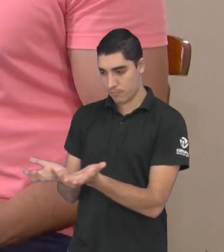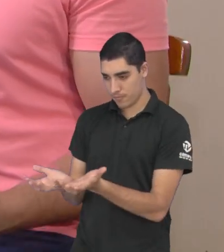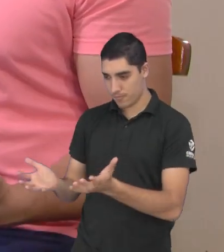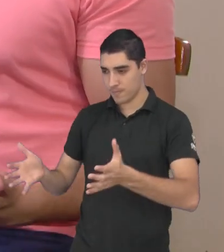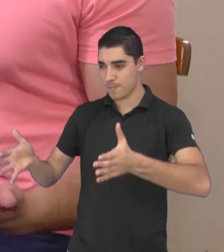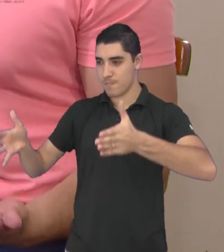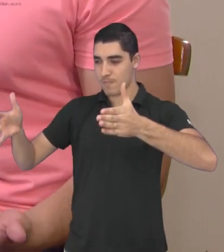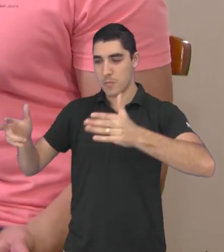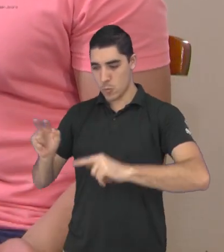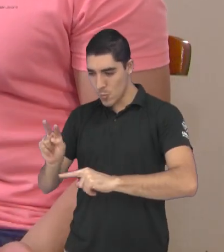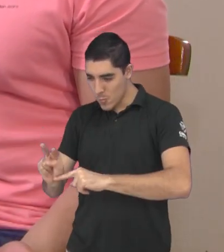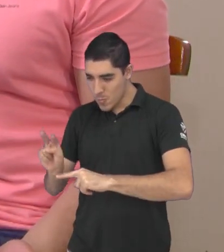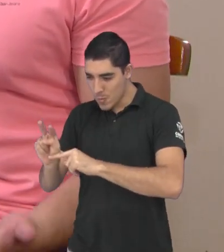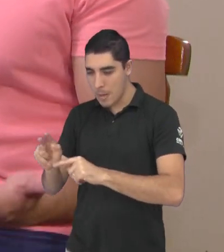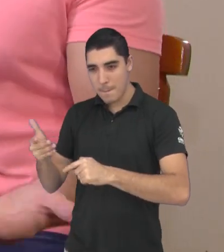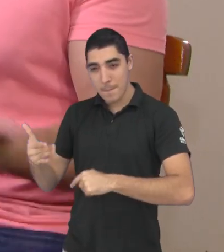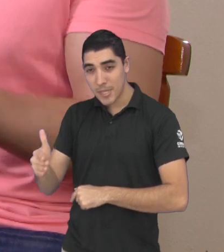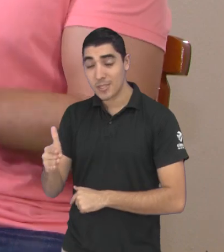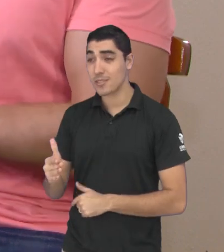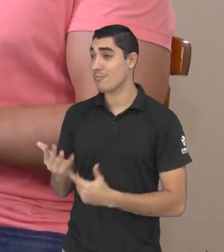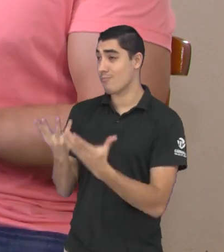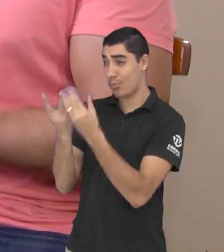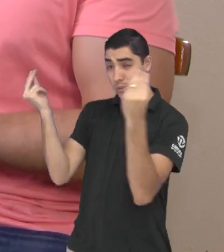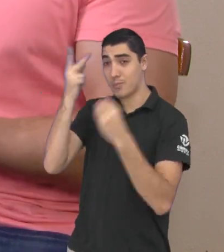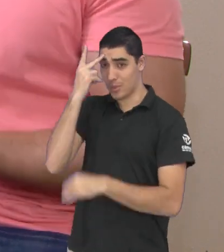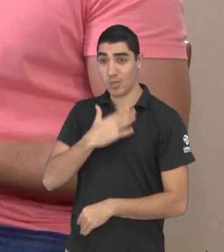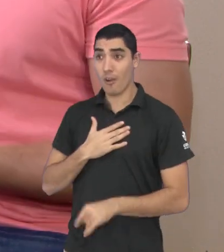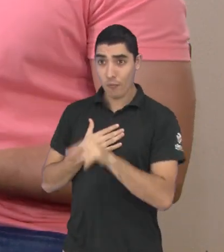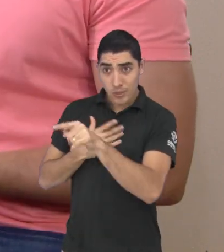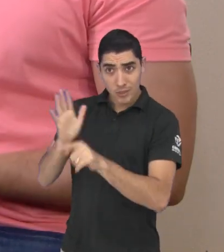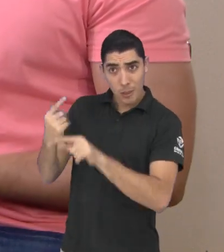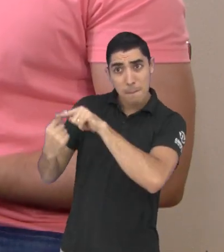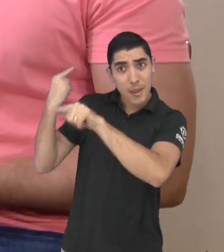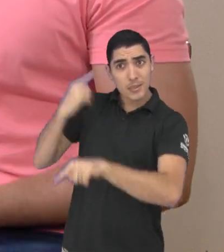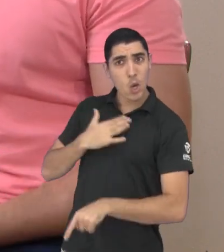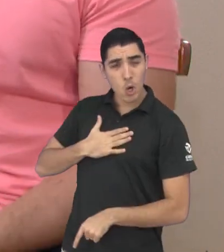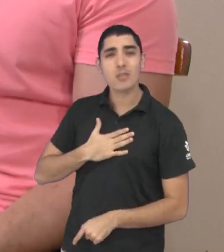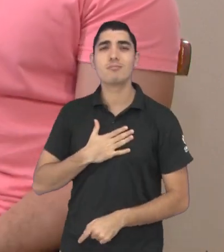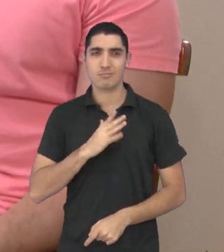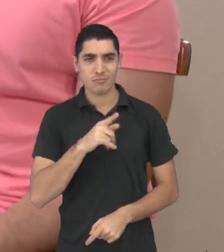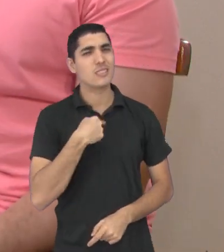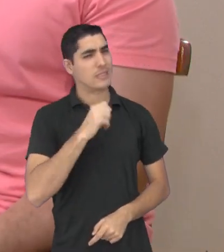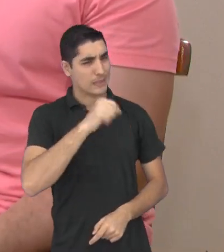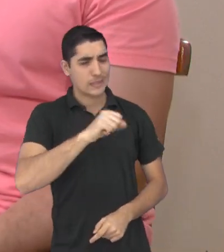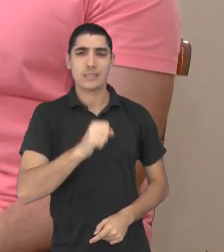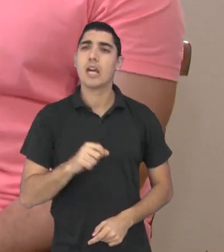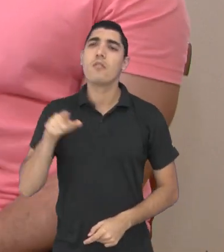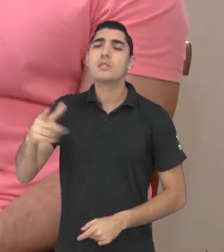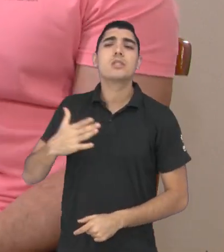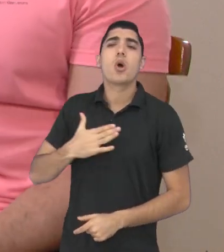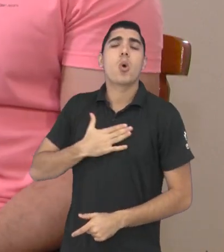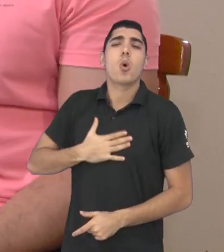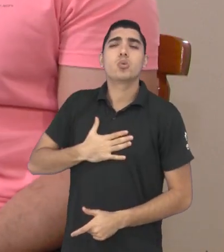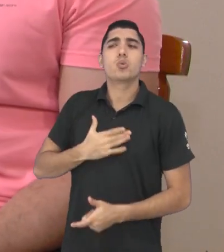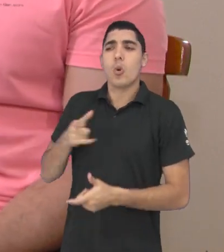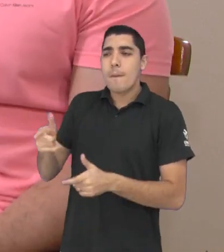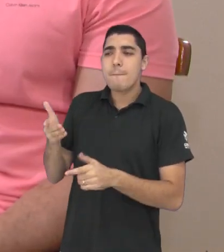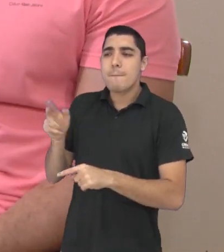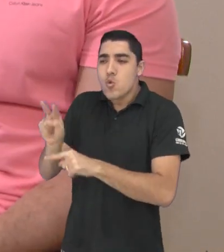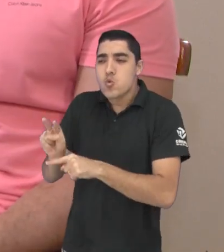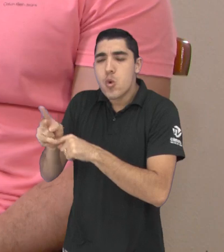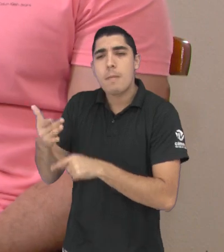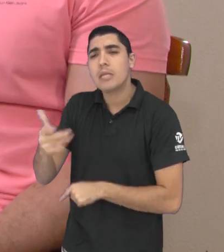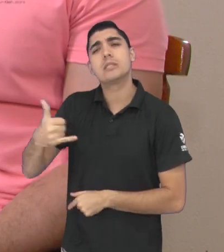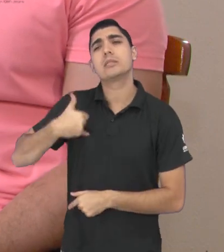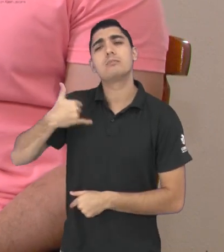Aquarismo é paixão para muita gente e pegou o Rafael cedo, né, Rafa? Sim. Você começou a gostar de ter os peixinhos no aquário